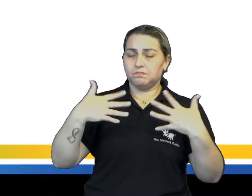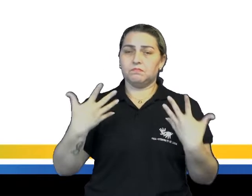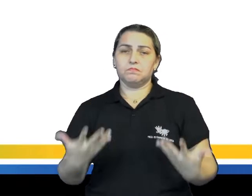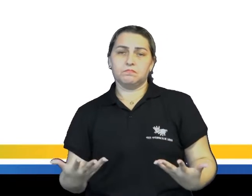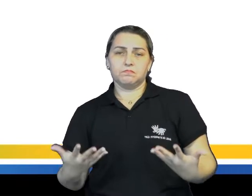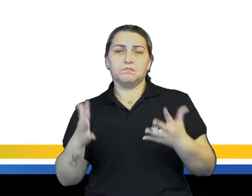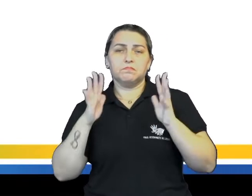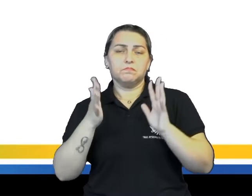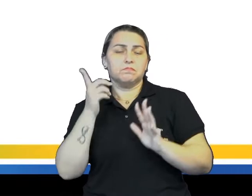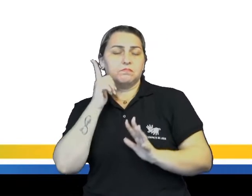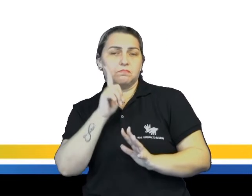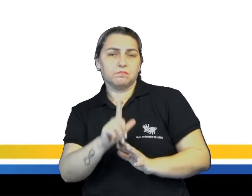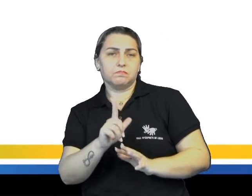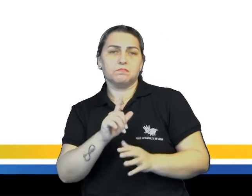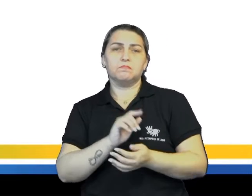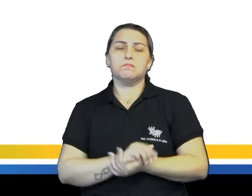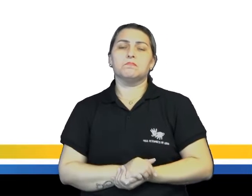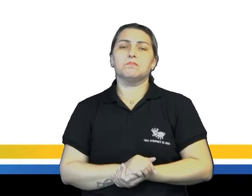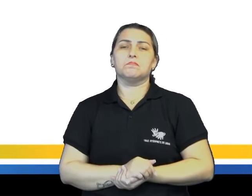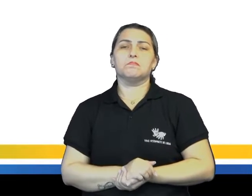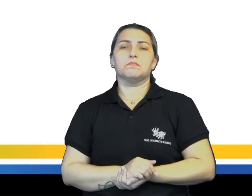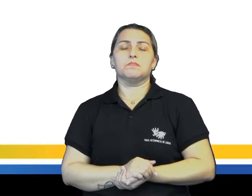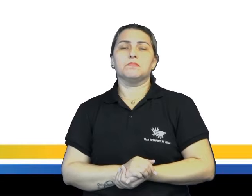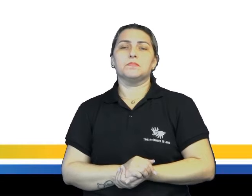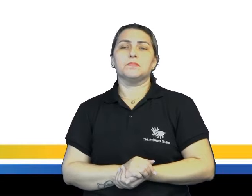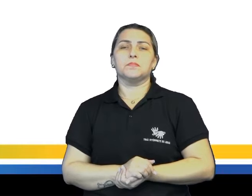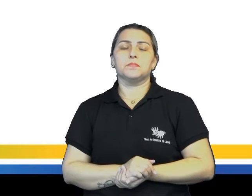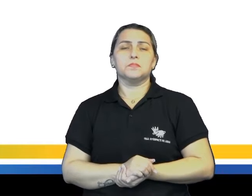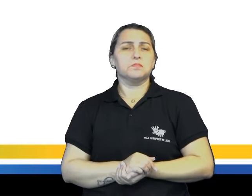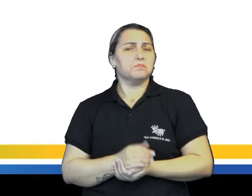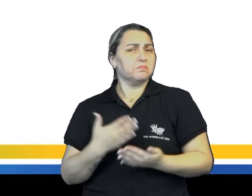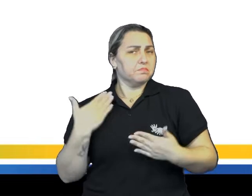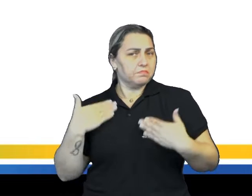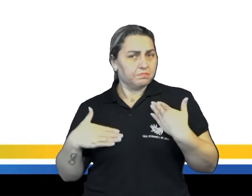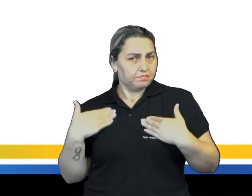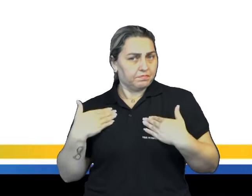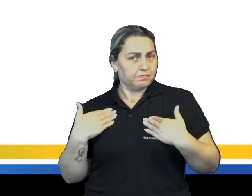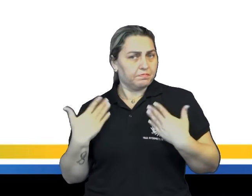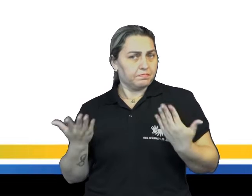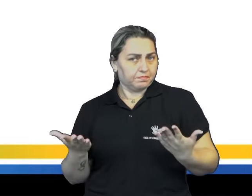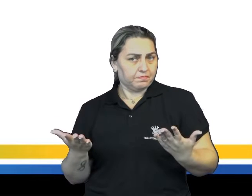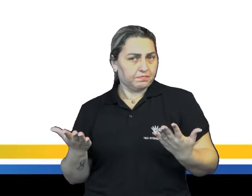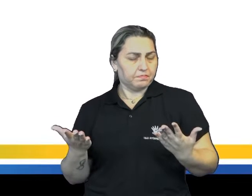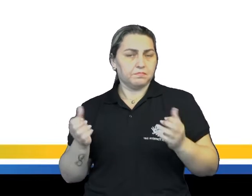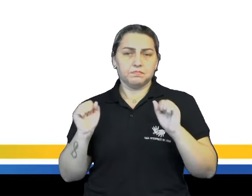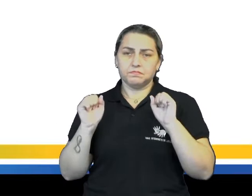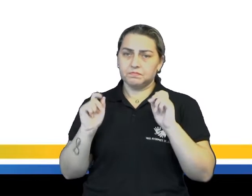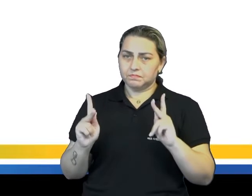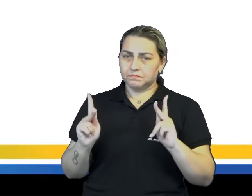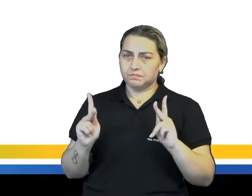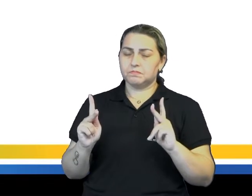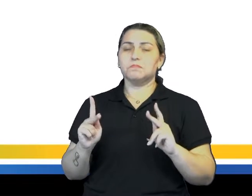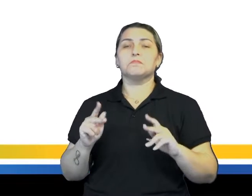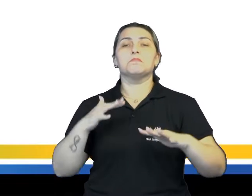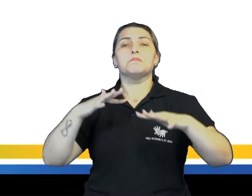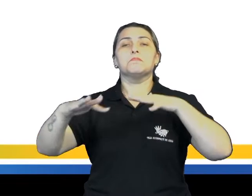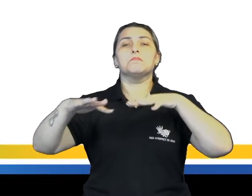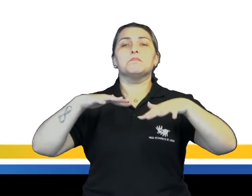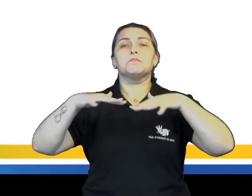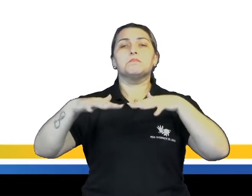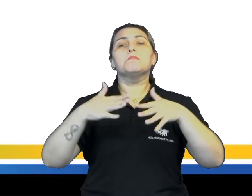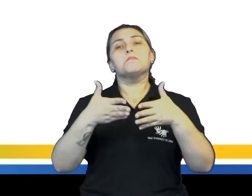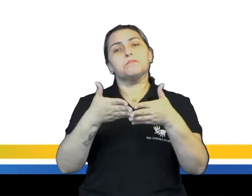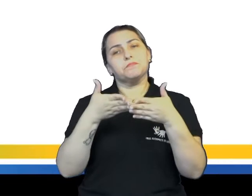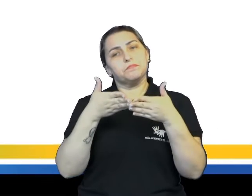que você já consegue deduzir. Olha, ele vai trabalhar corpo, corporal, corpo, tá ok? Movimento, pelo amor de Deus,